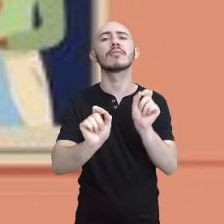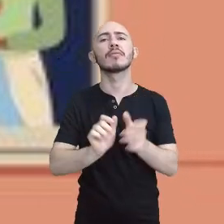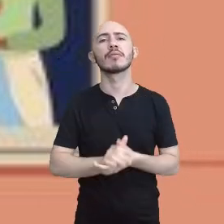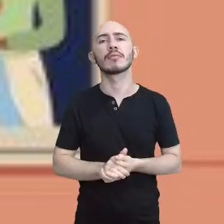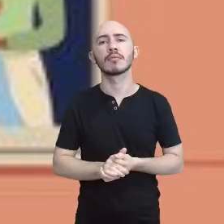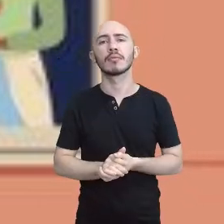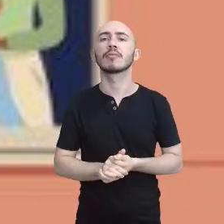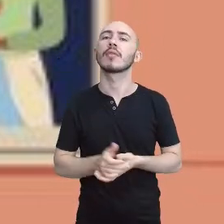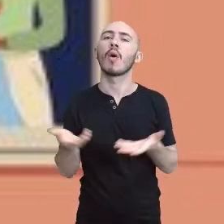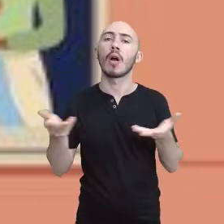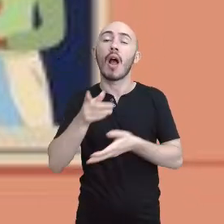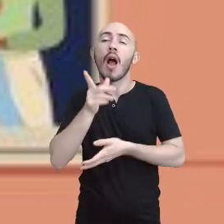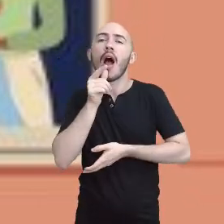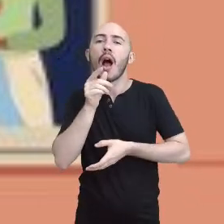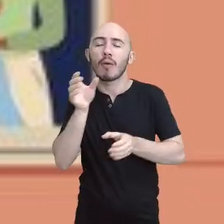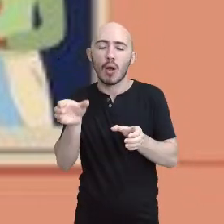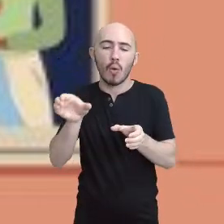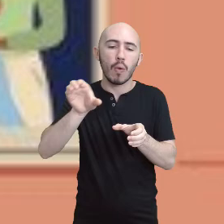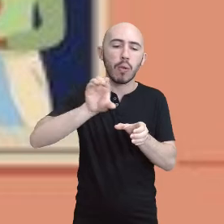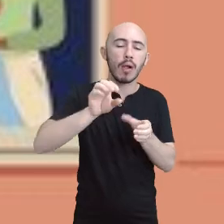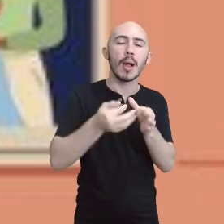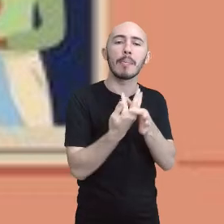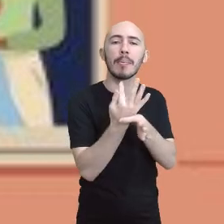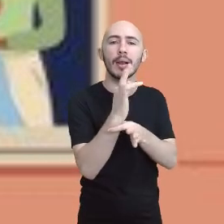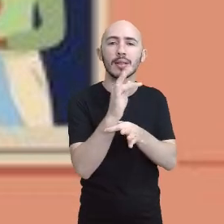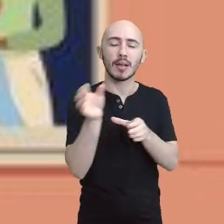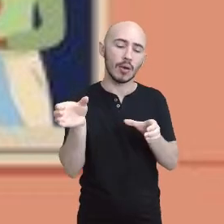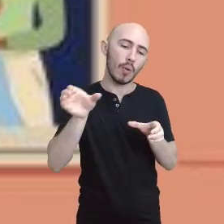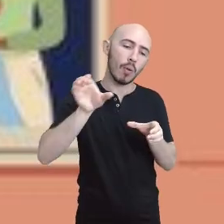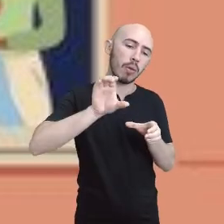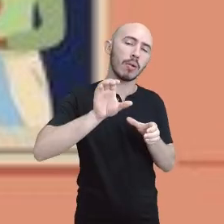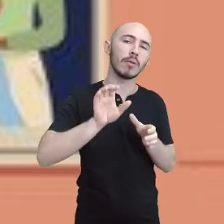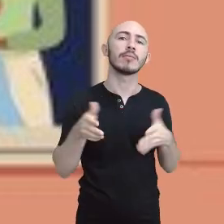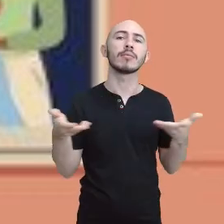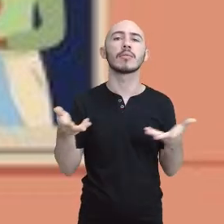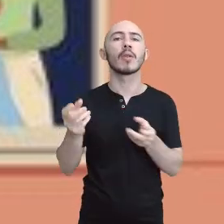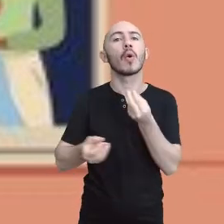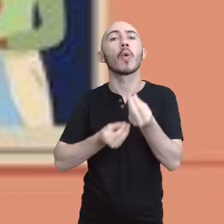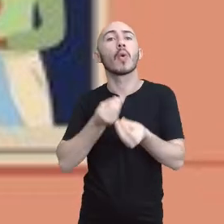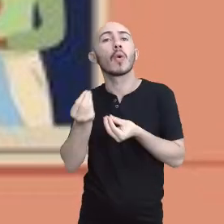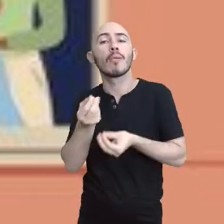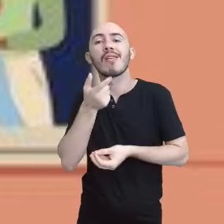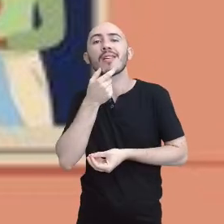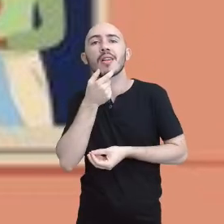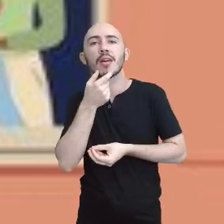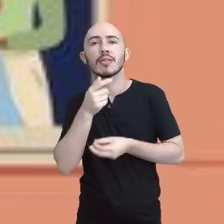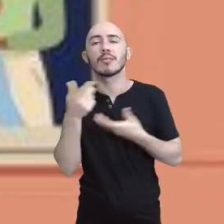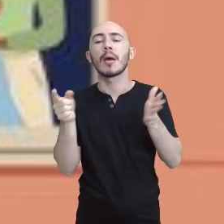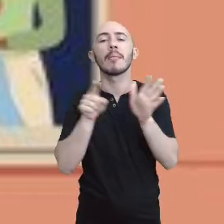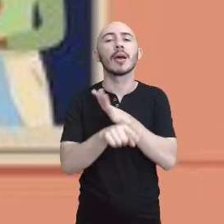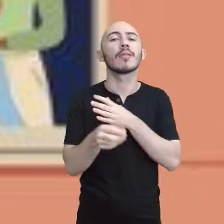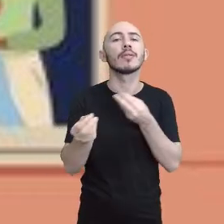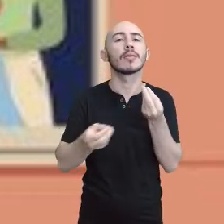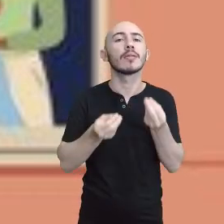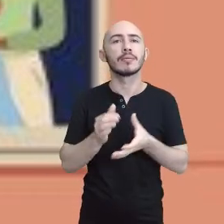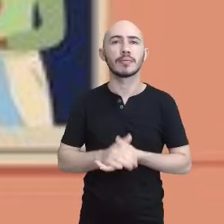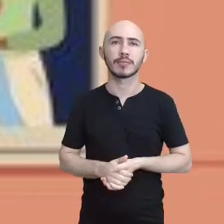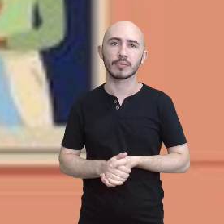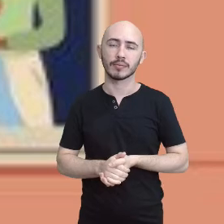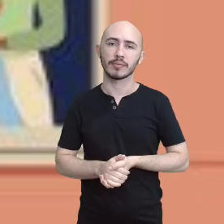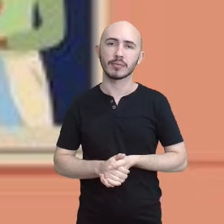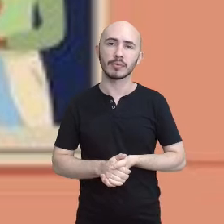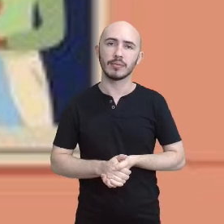está regando, ela está aguando as plantas, as flores, né? Como é que fica isso em inglês? Como é que eu pergunto? Is